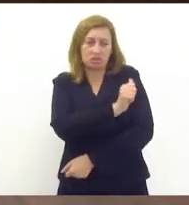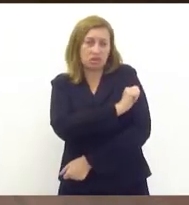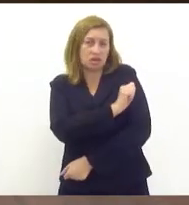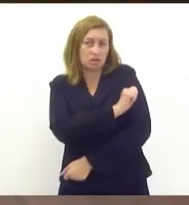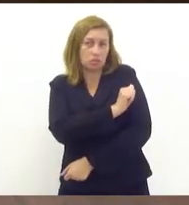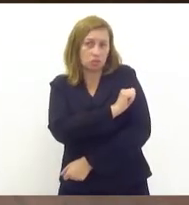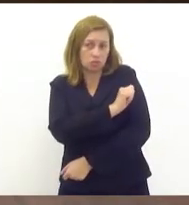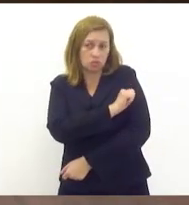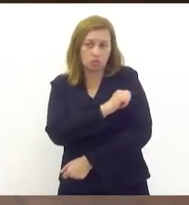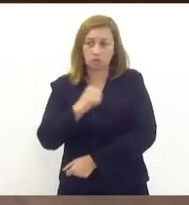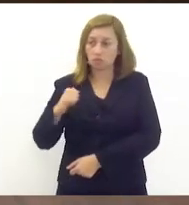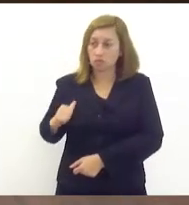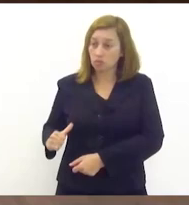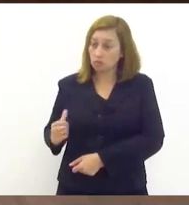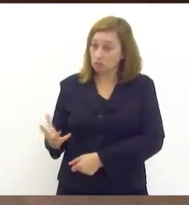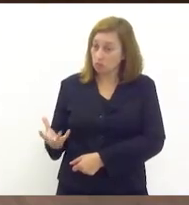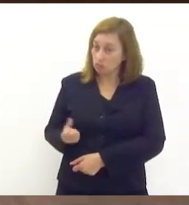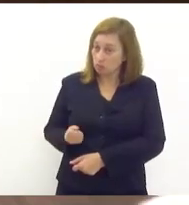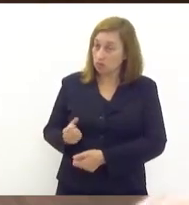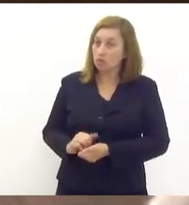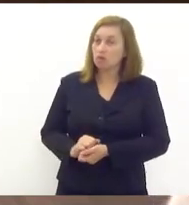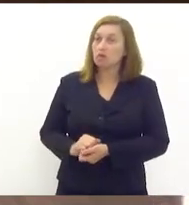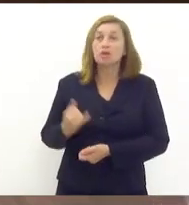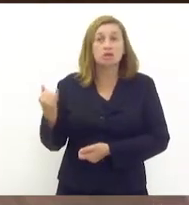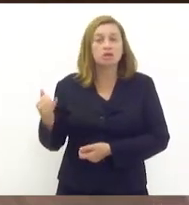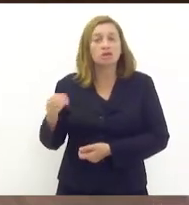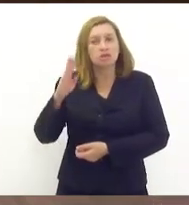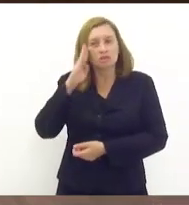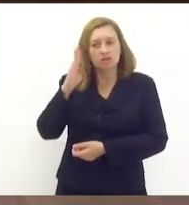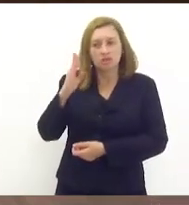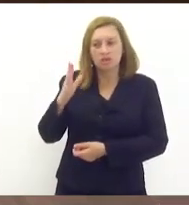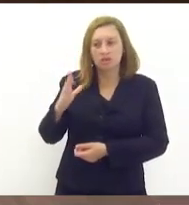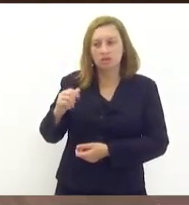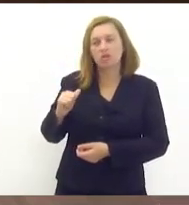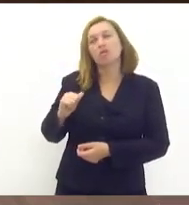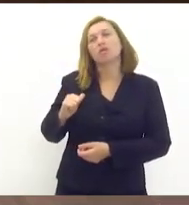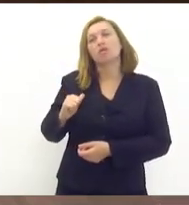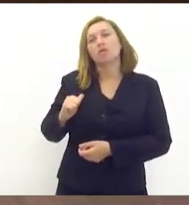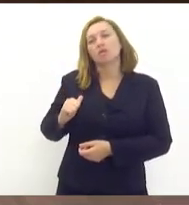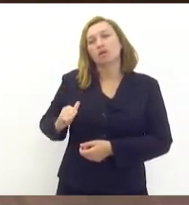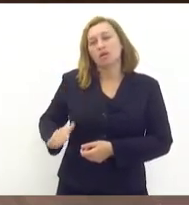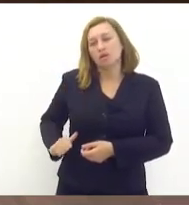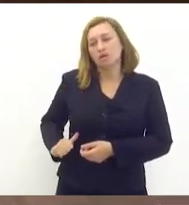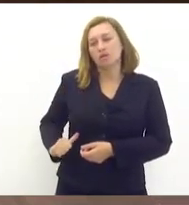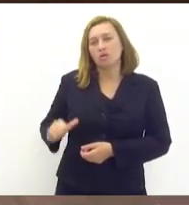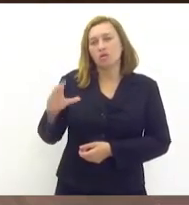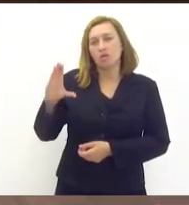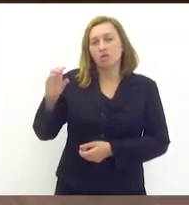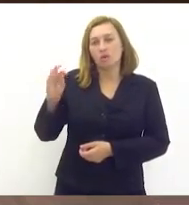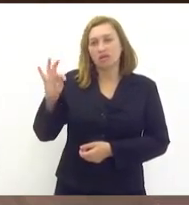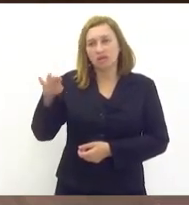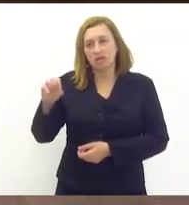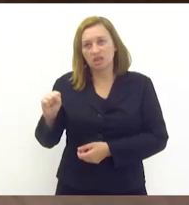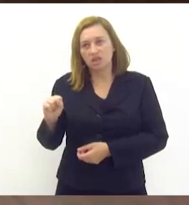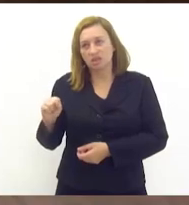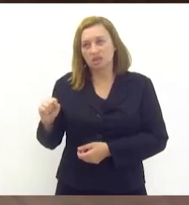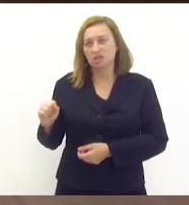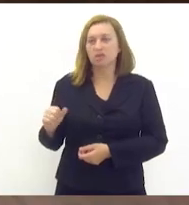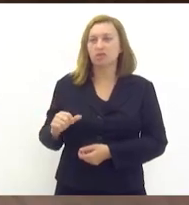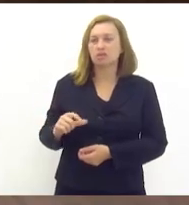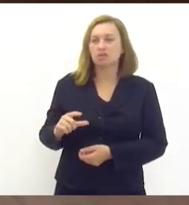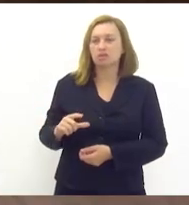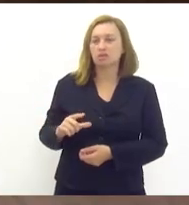beneficiários de bolsa em especial os estudantes cotistas eles acabam tendo que ter uma dupla